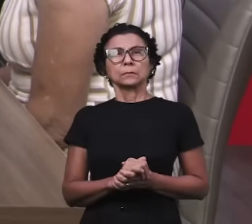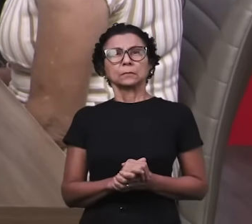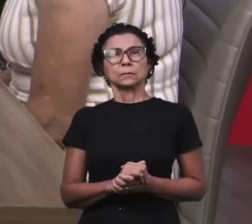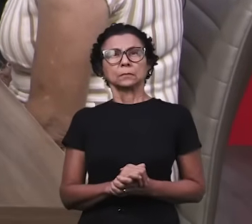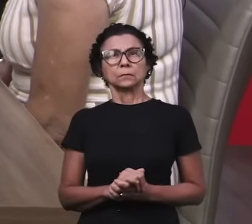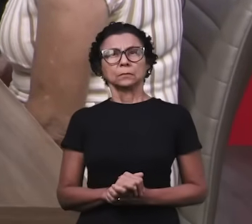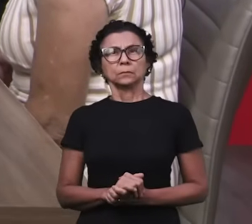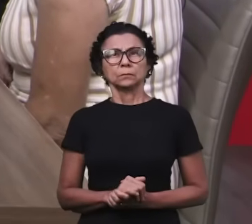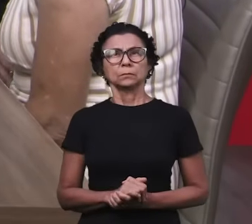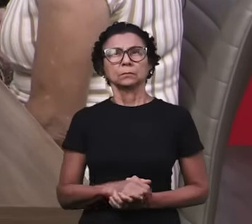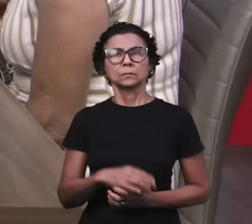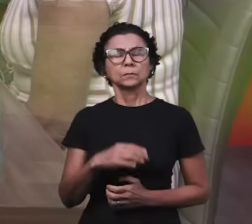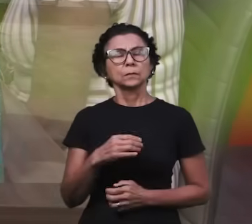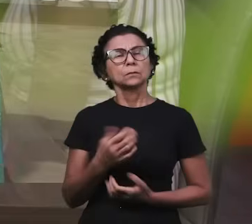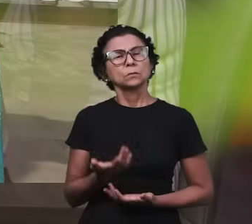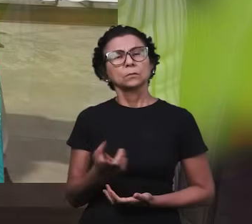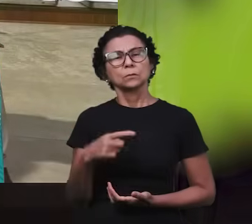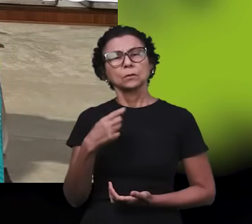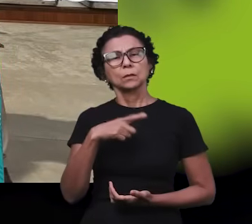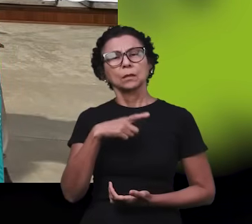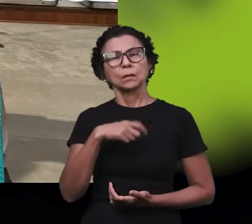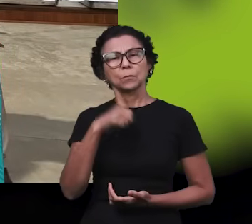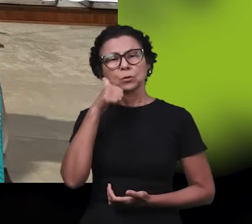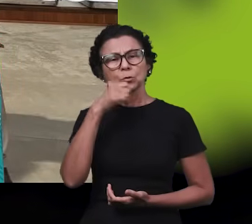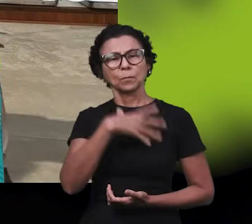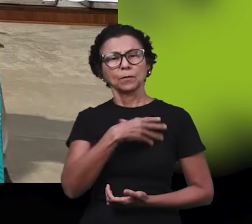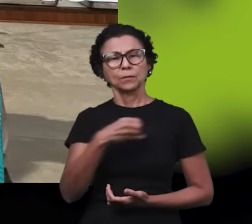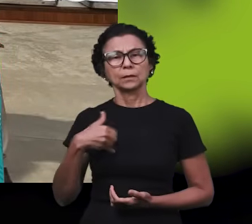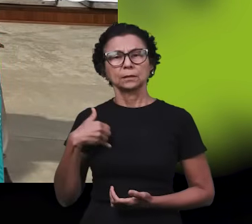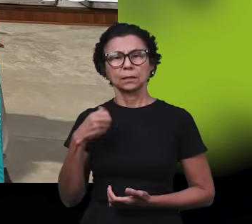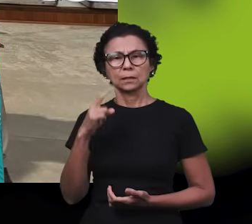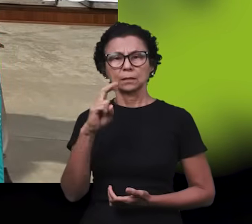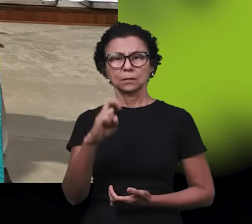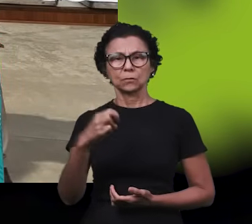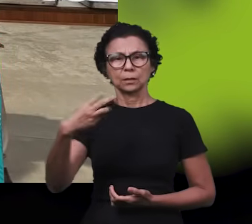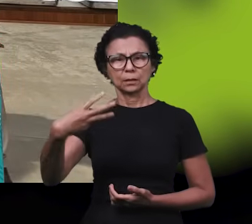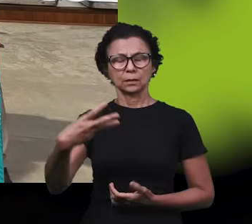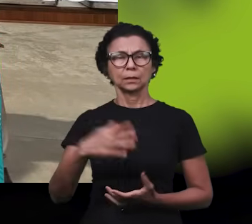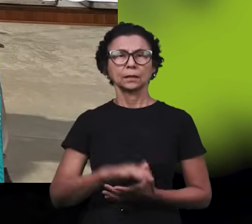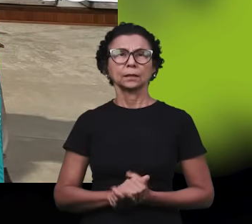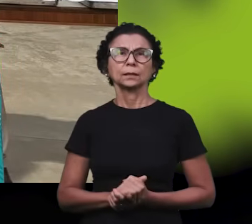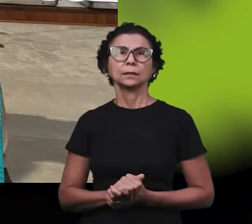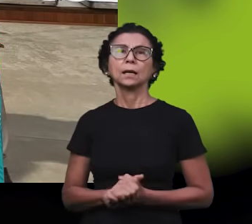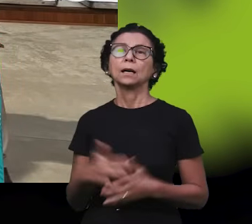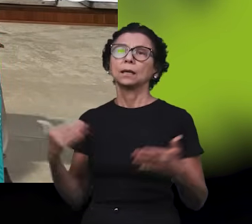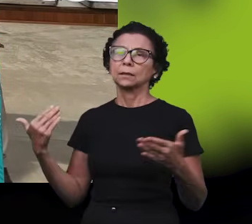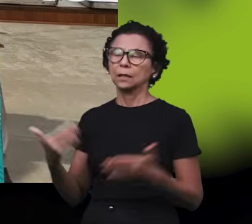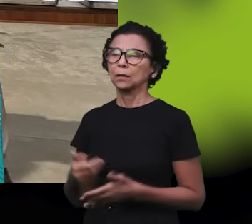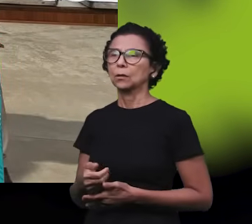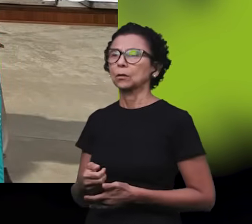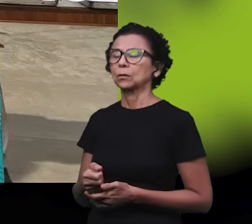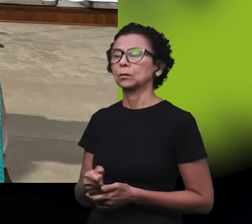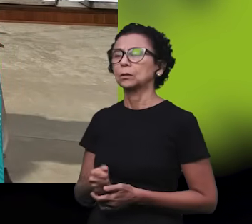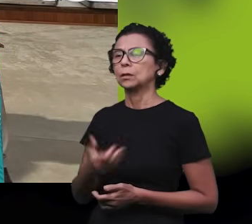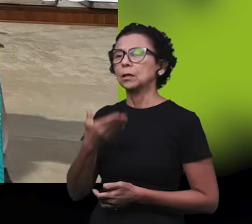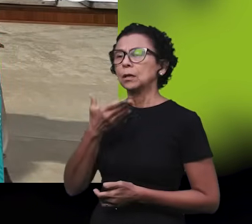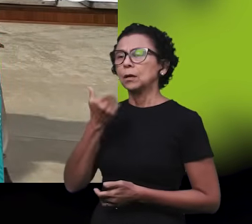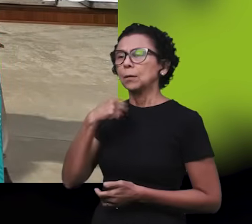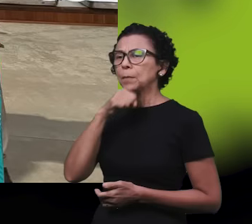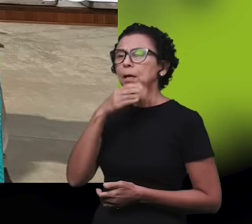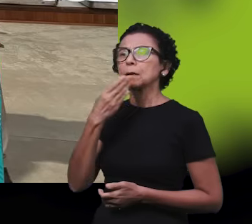com 53 anos, e se ela ligar 10 vezes, bença pai, bença mãe, entendeu? Tem alguma importância?